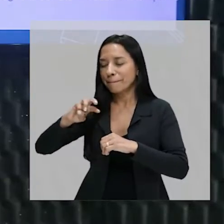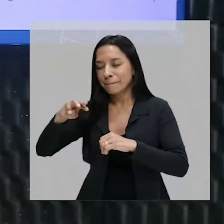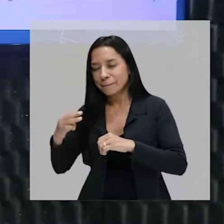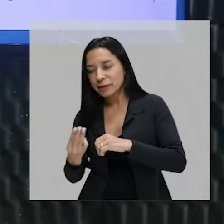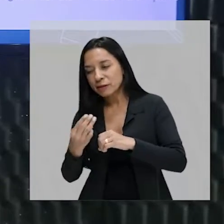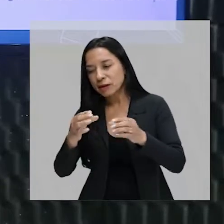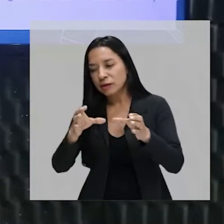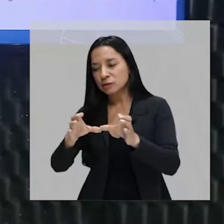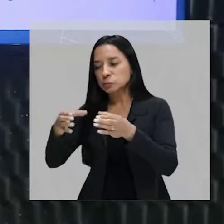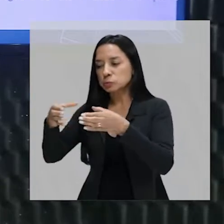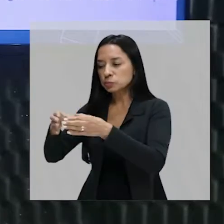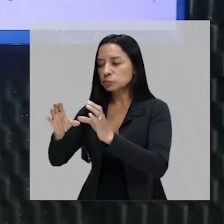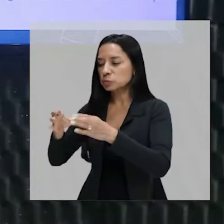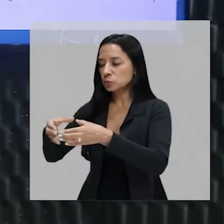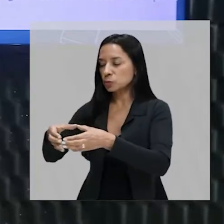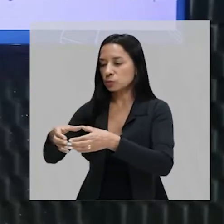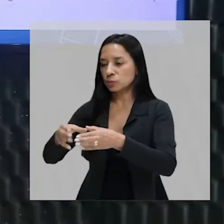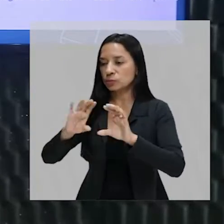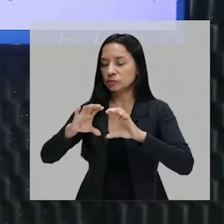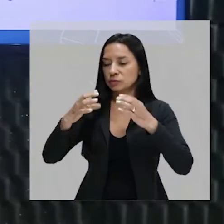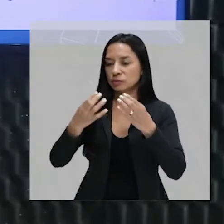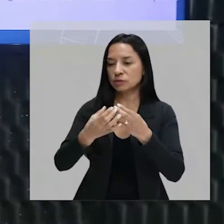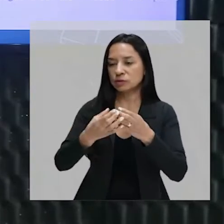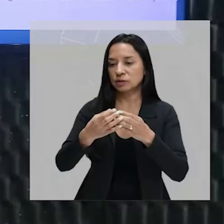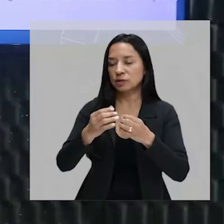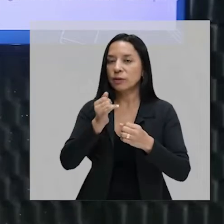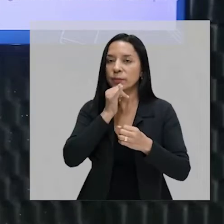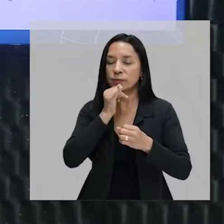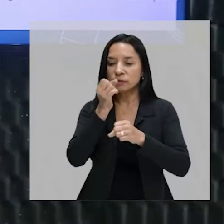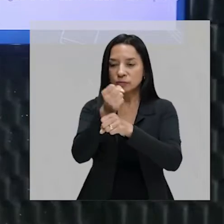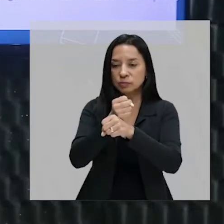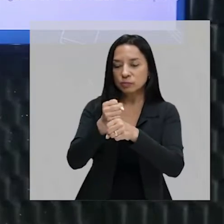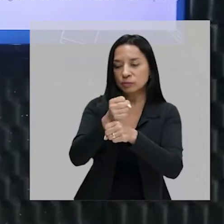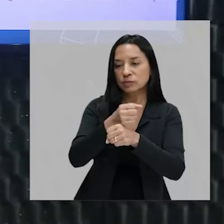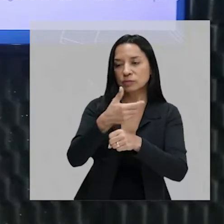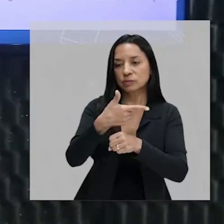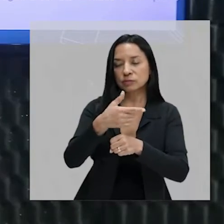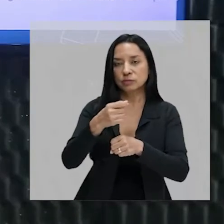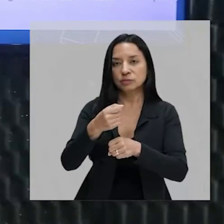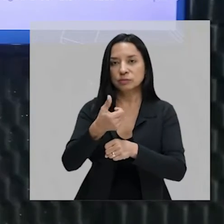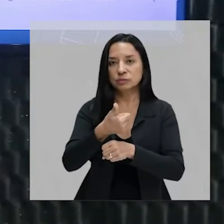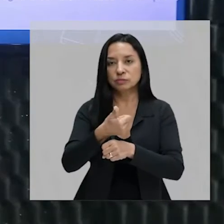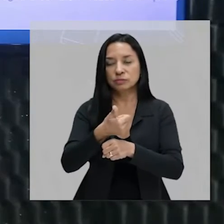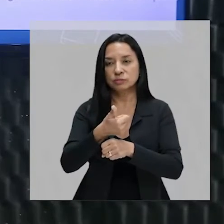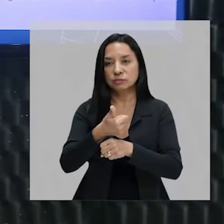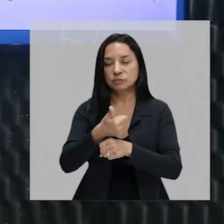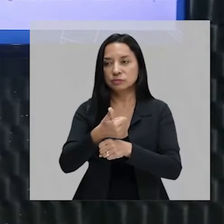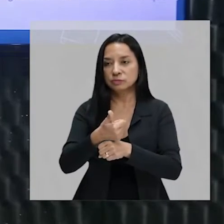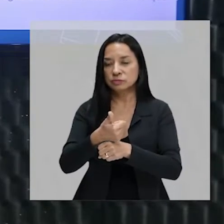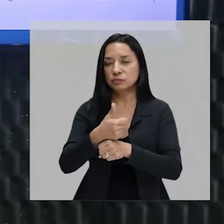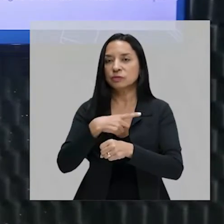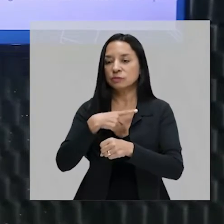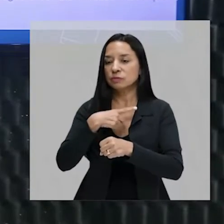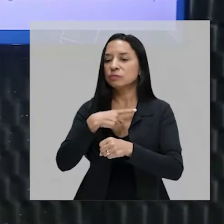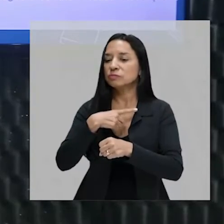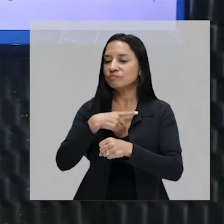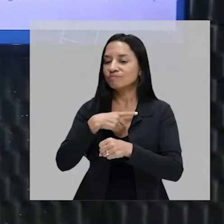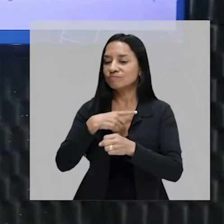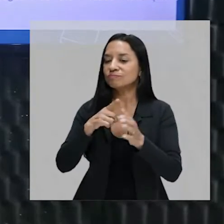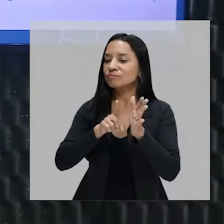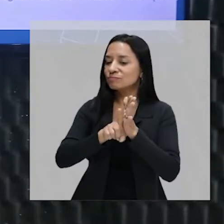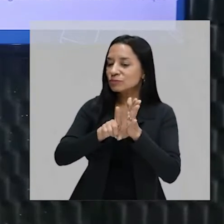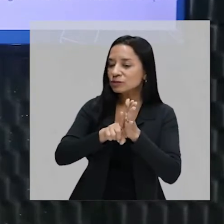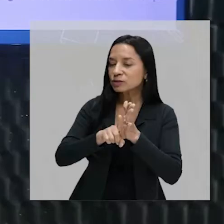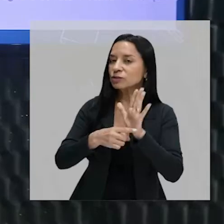dessas Comunidades a por exemplo em 2021 nós temos dados que comprovam nisso e dos